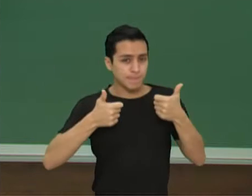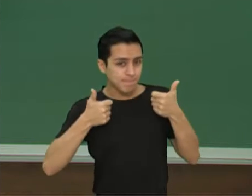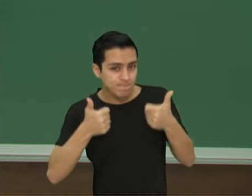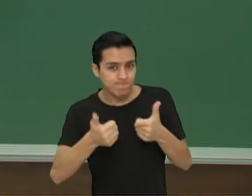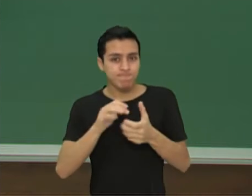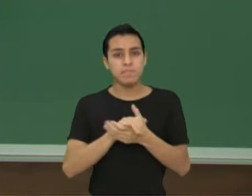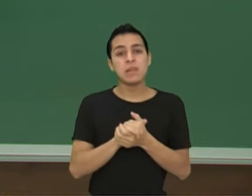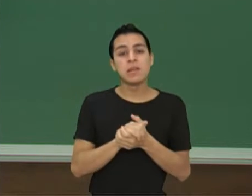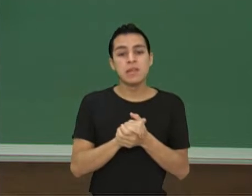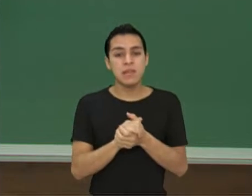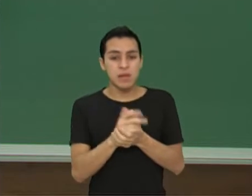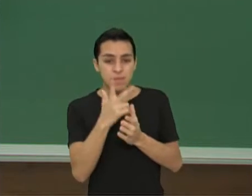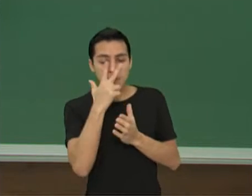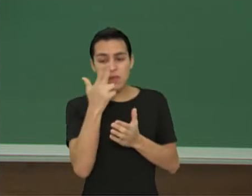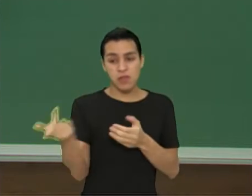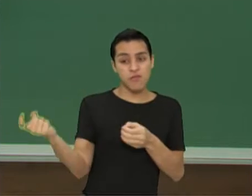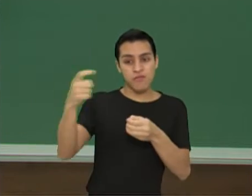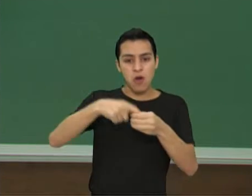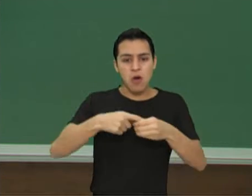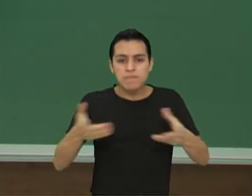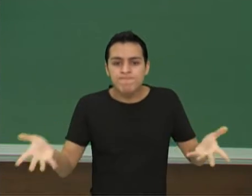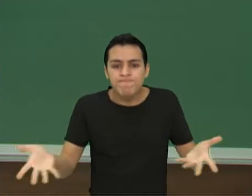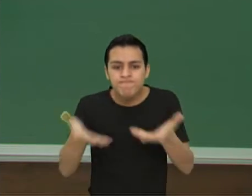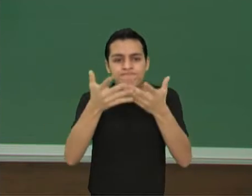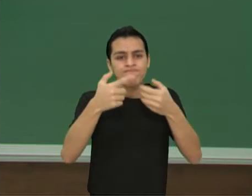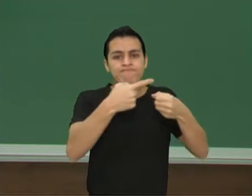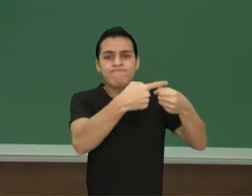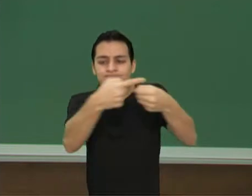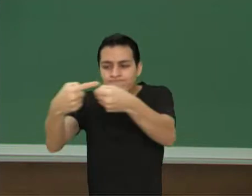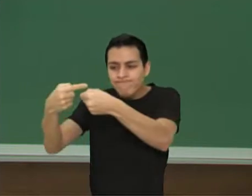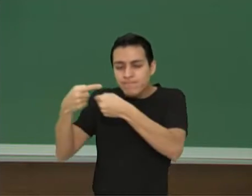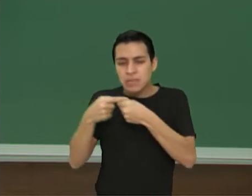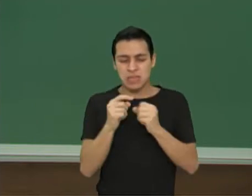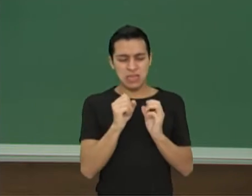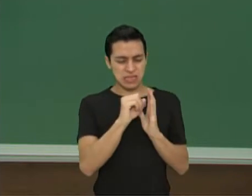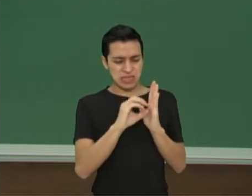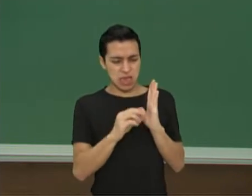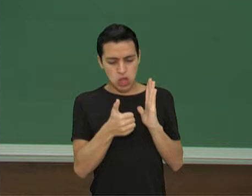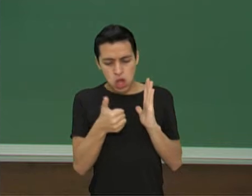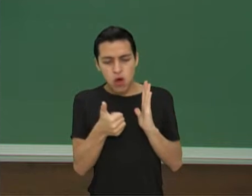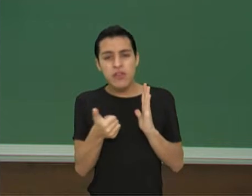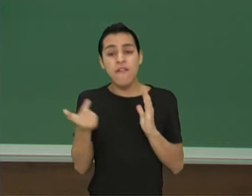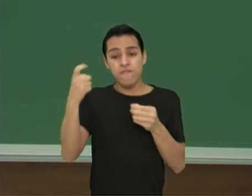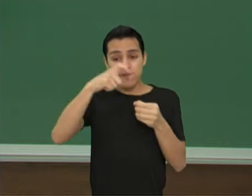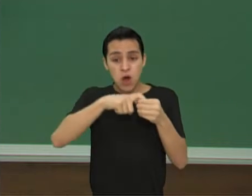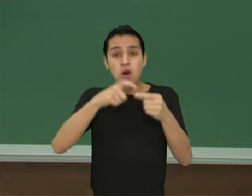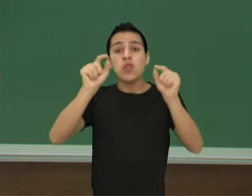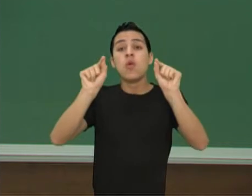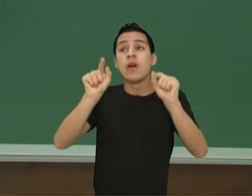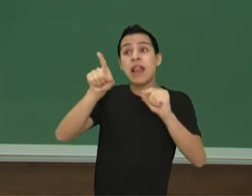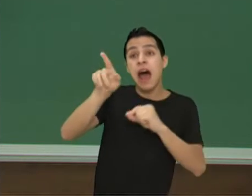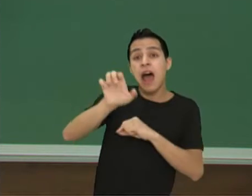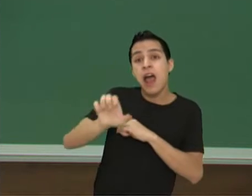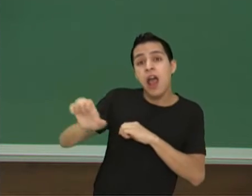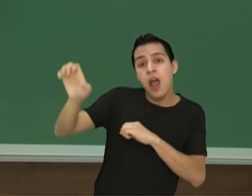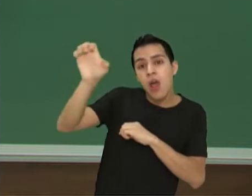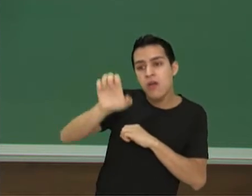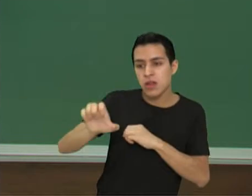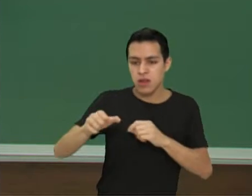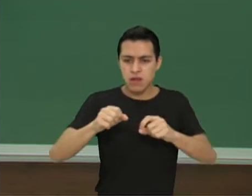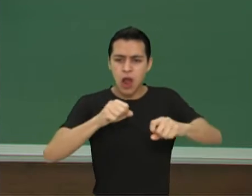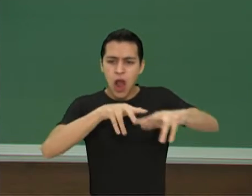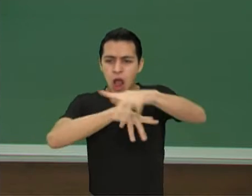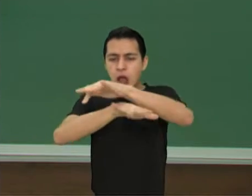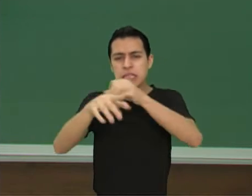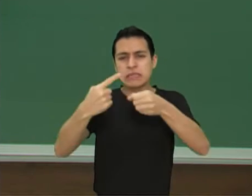então o Renascimento urbano também a partir do século XI, né? Volta a se surgir na Europa grandes centros, né, grandes